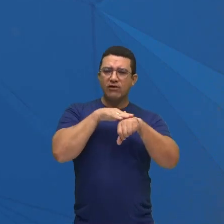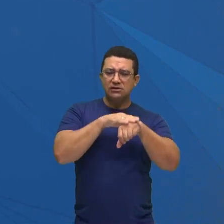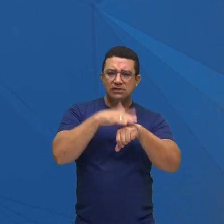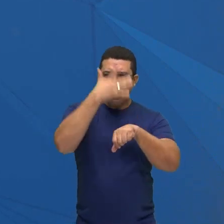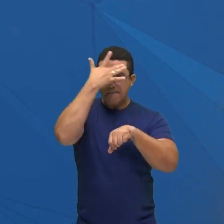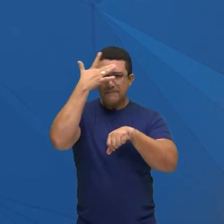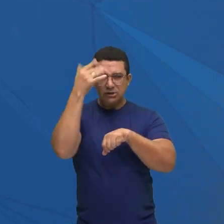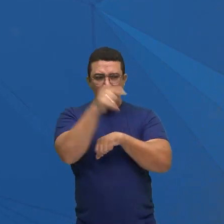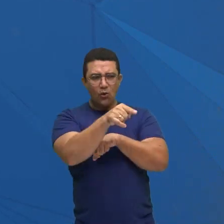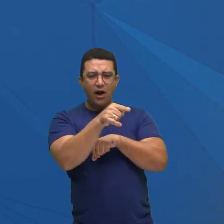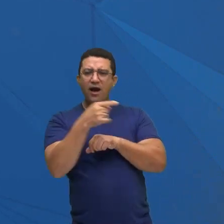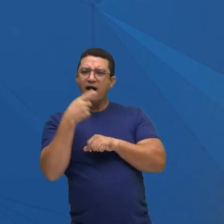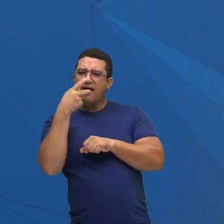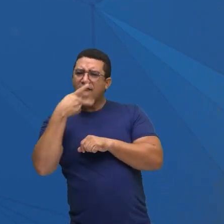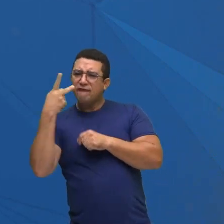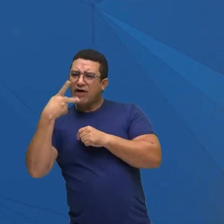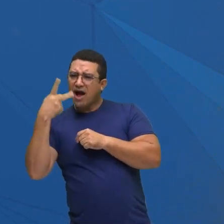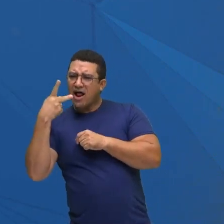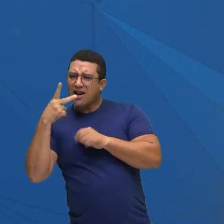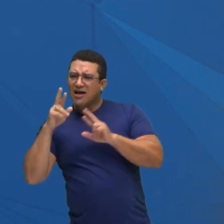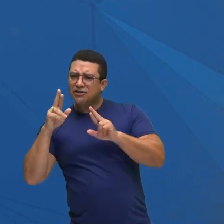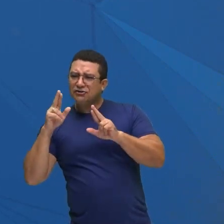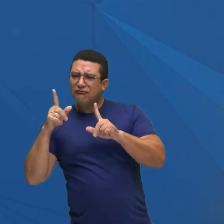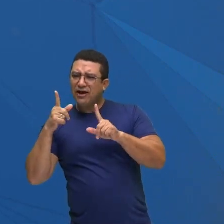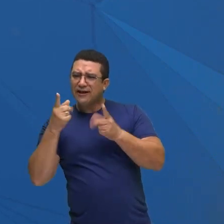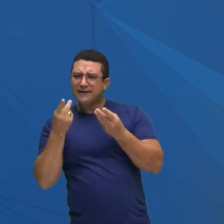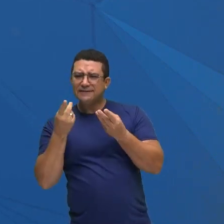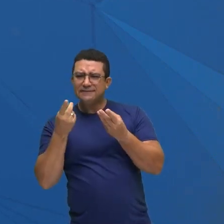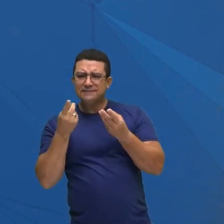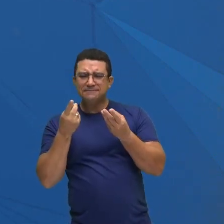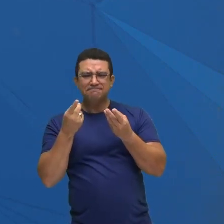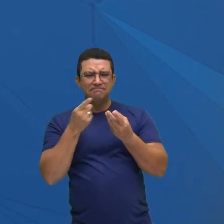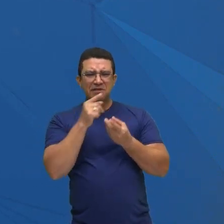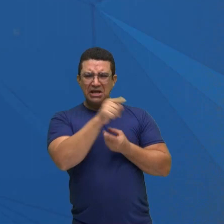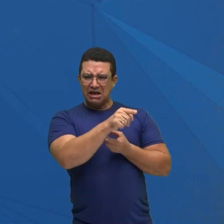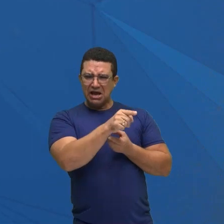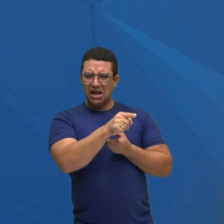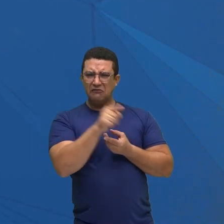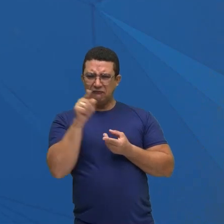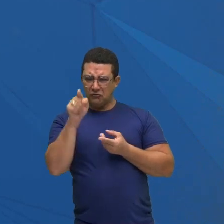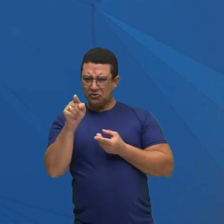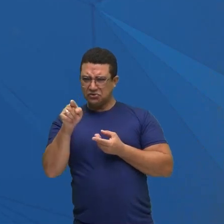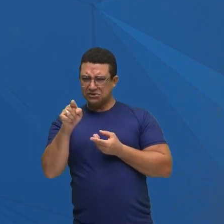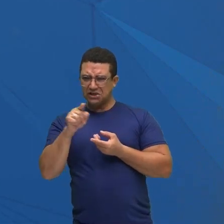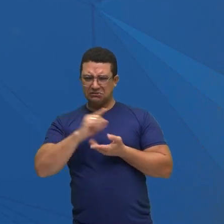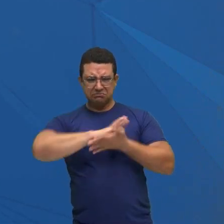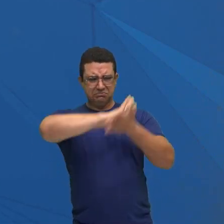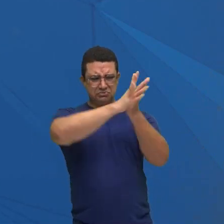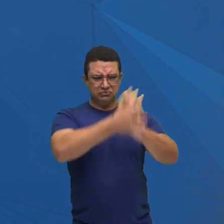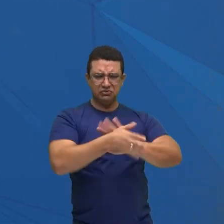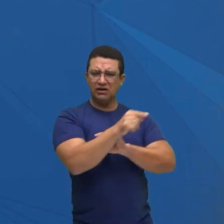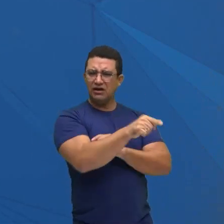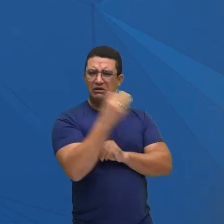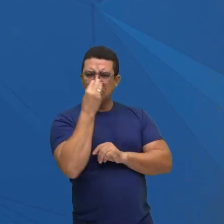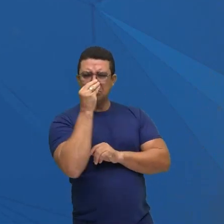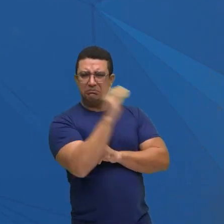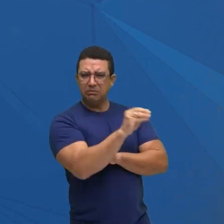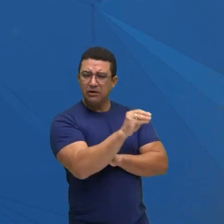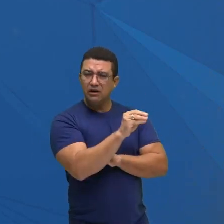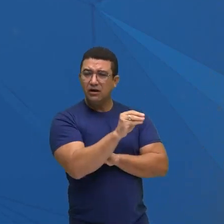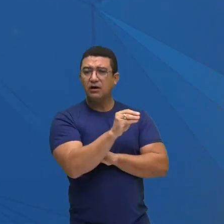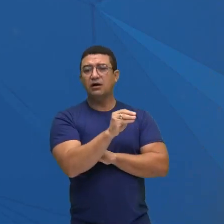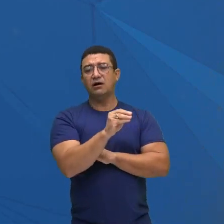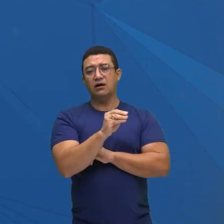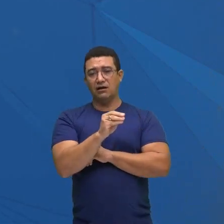sotaque diferenciado, acha ou faz com que ela de alguma forma seja constrangida pelo modo como ela fala, aí